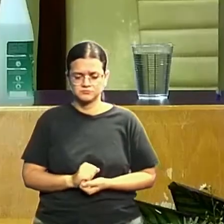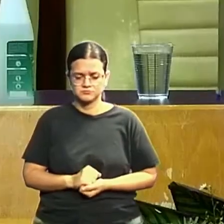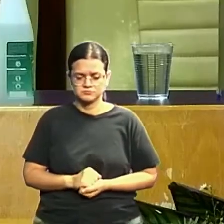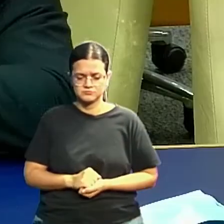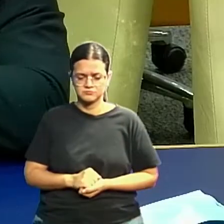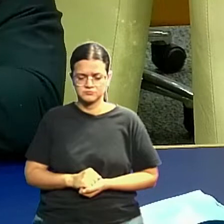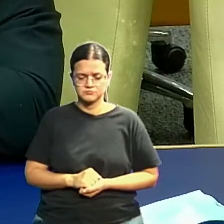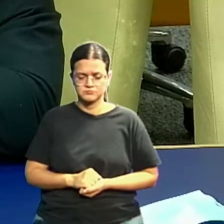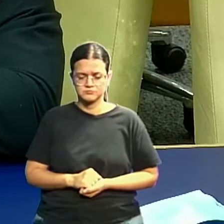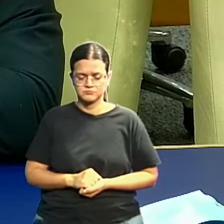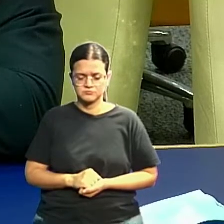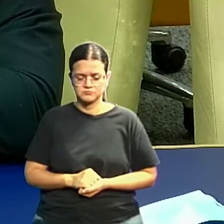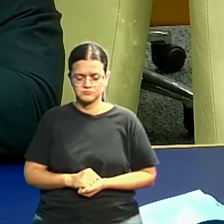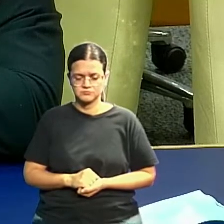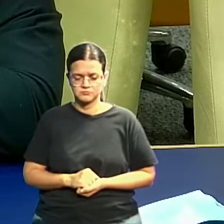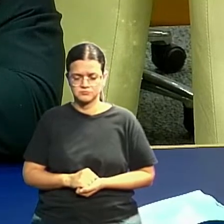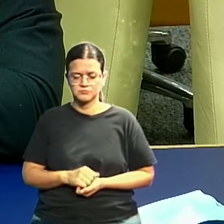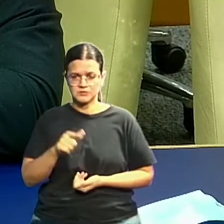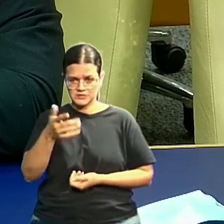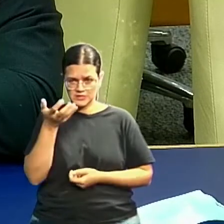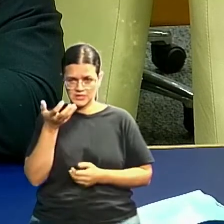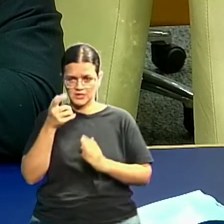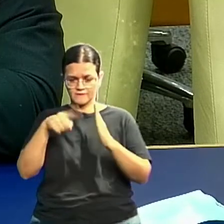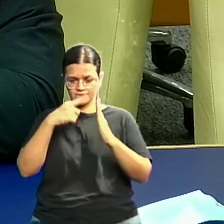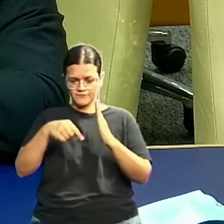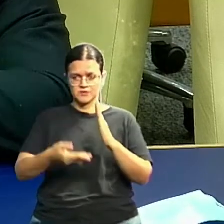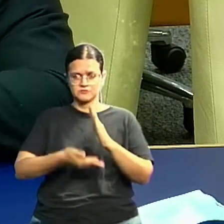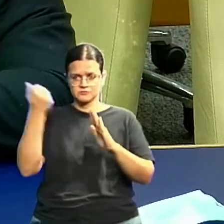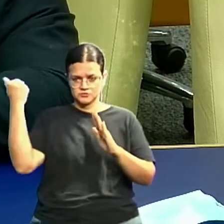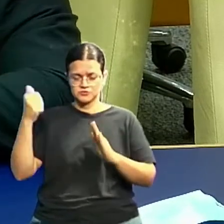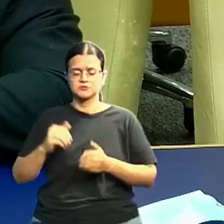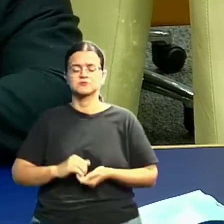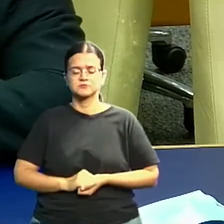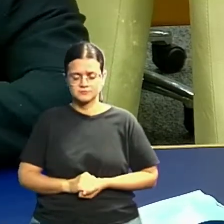veto. Vossa Excelência quer derrubar o veto. Para derrubar o veto.